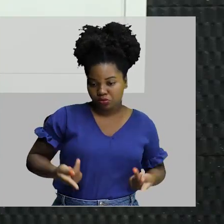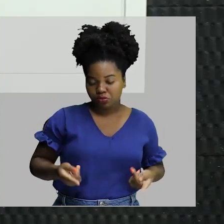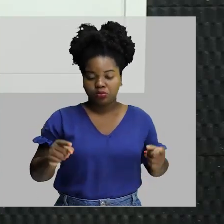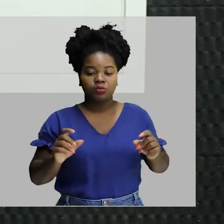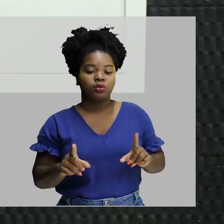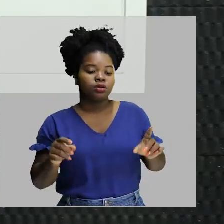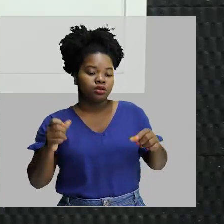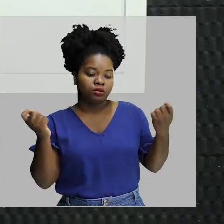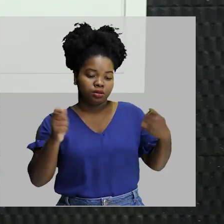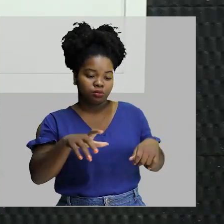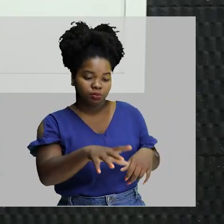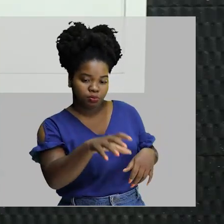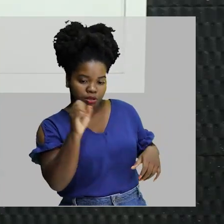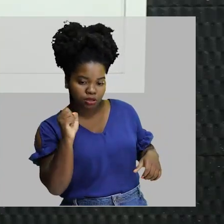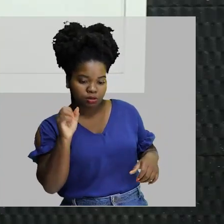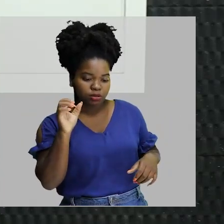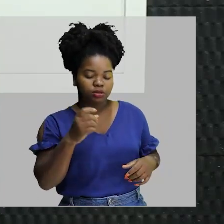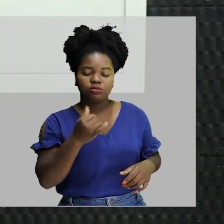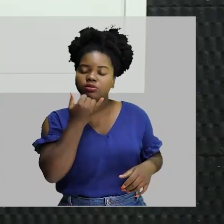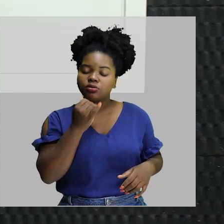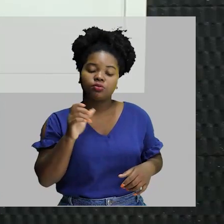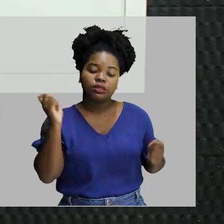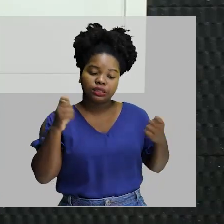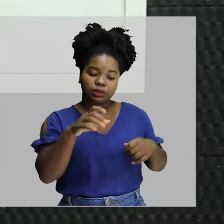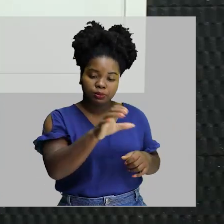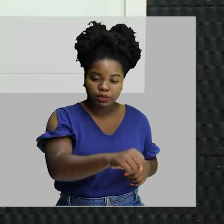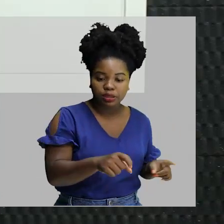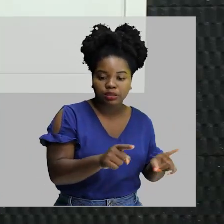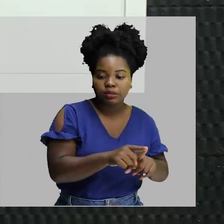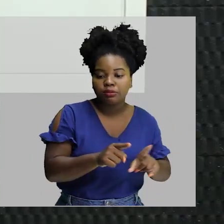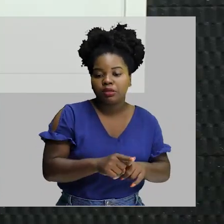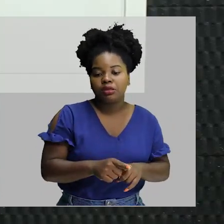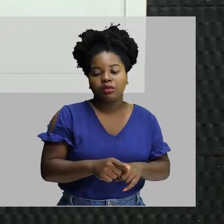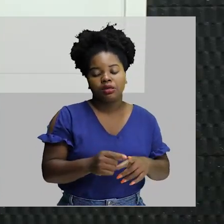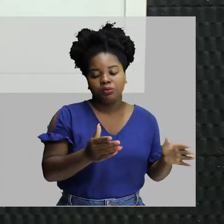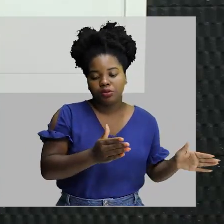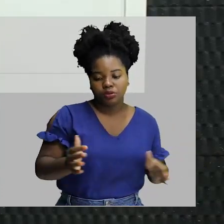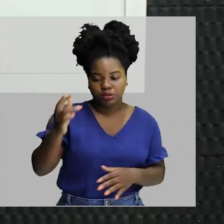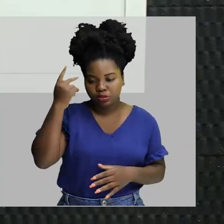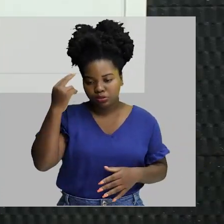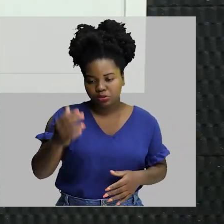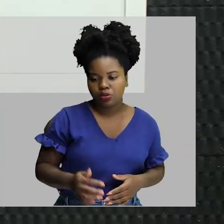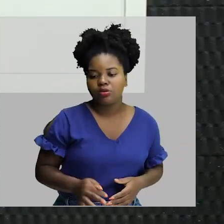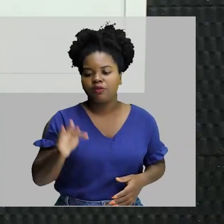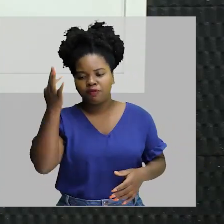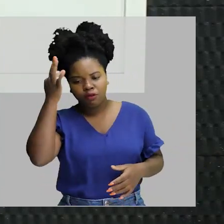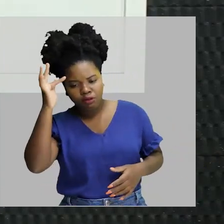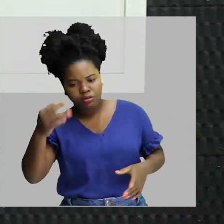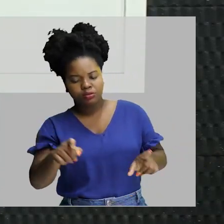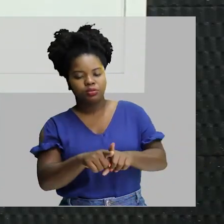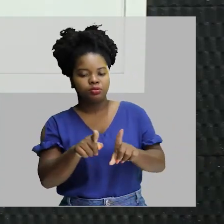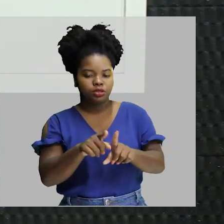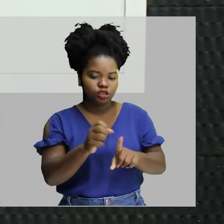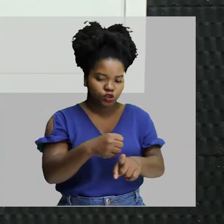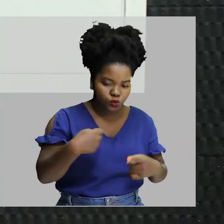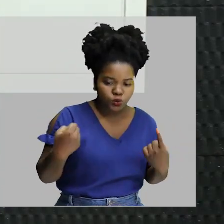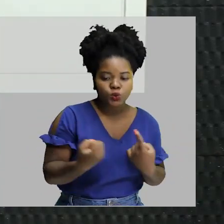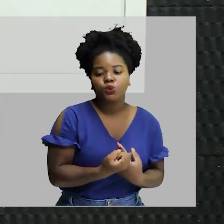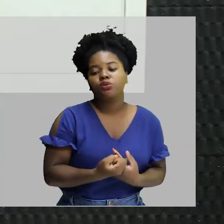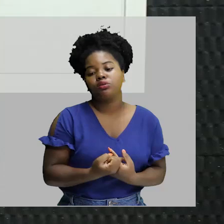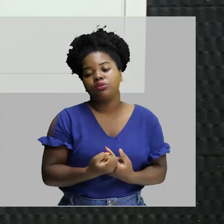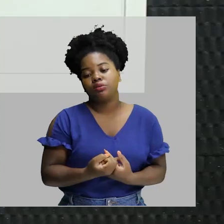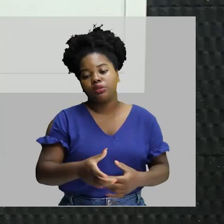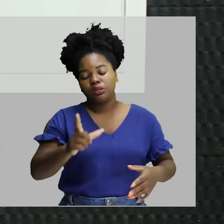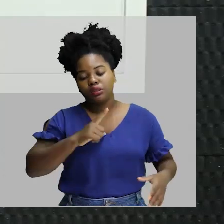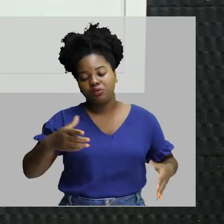algumas constituições de escolas da filosofia, da sociologia, que vão se utilizar, que vão partir desse determinismo científico